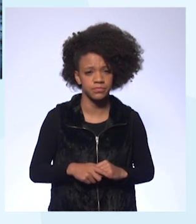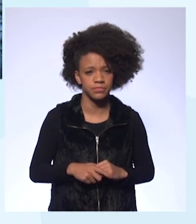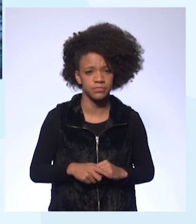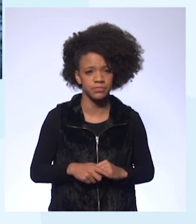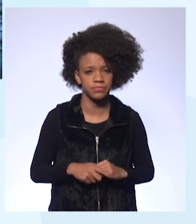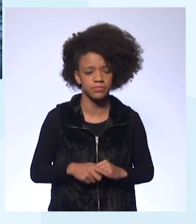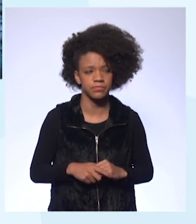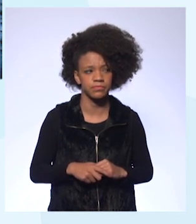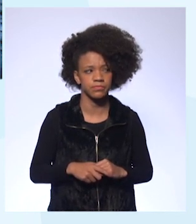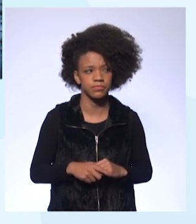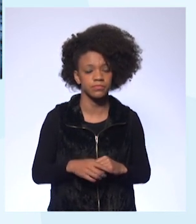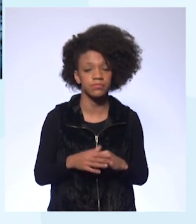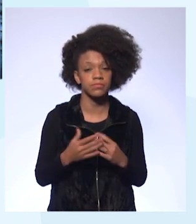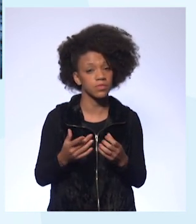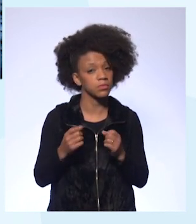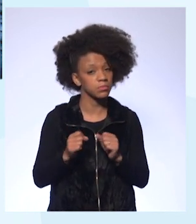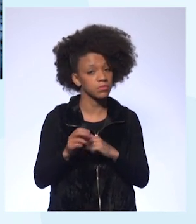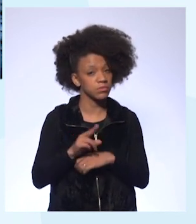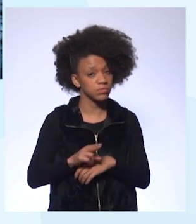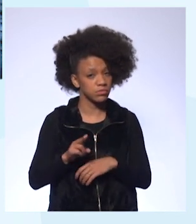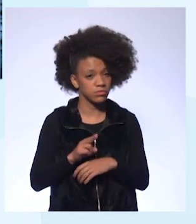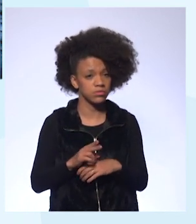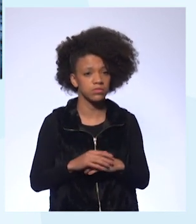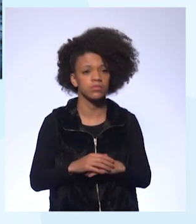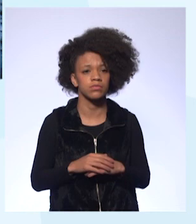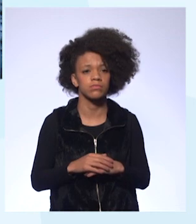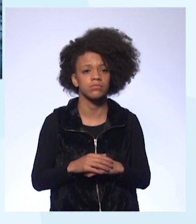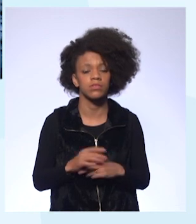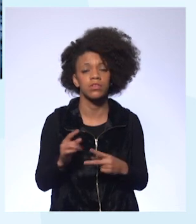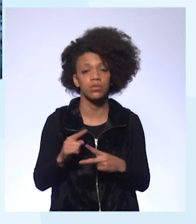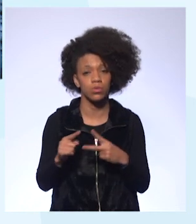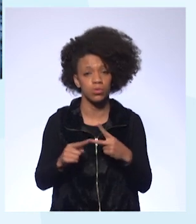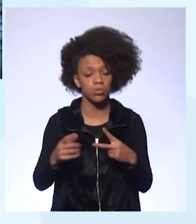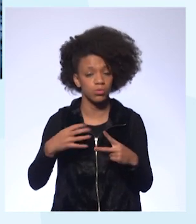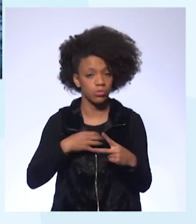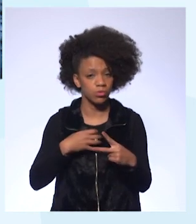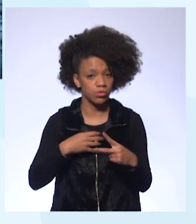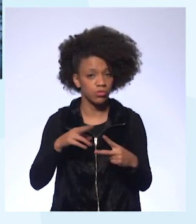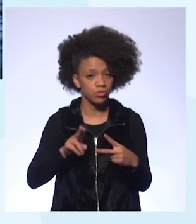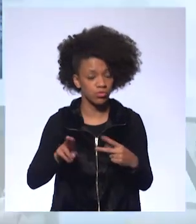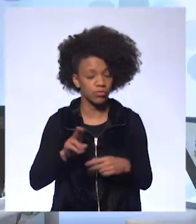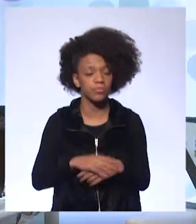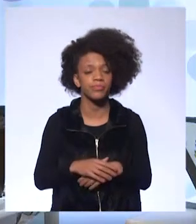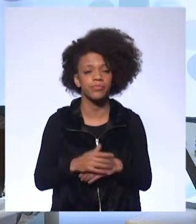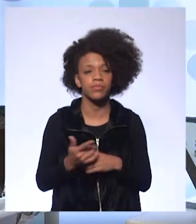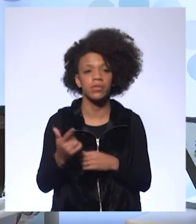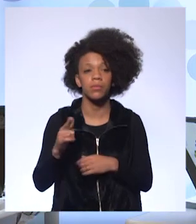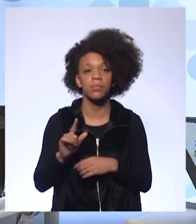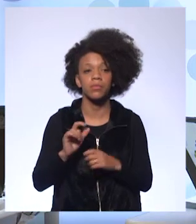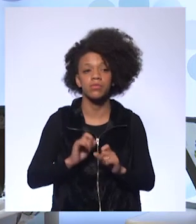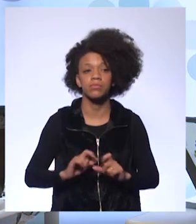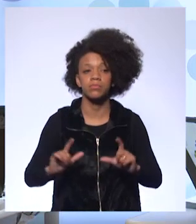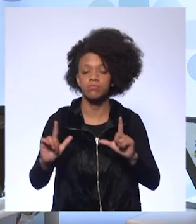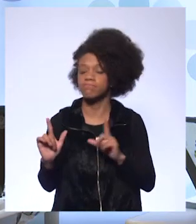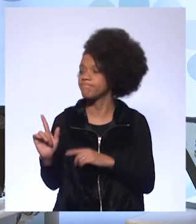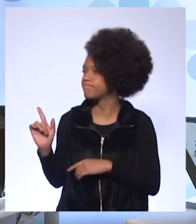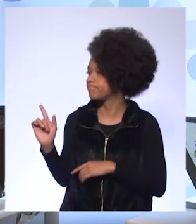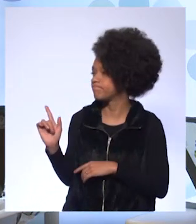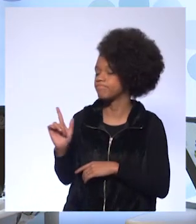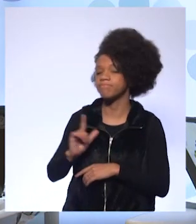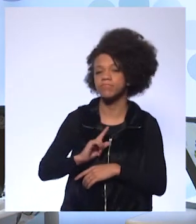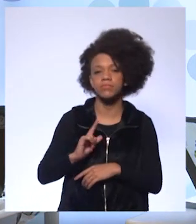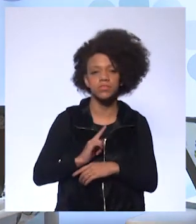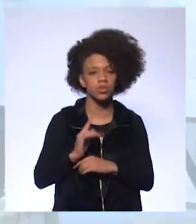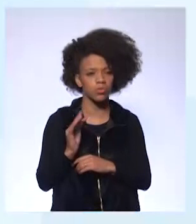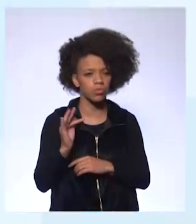certo então a gente pode usar essas duas formas aqui certo vamos agora pra próxima imagem a gente tem uma imagem